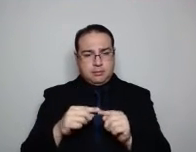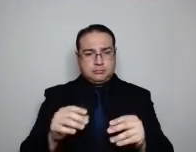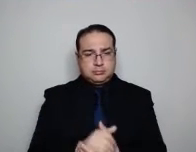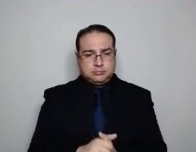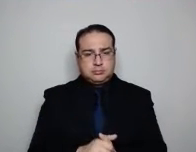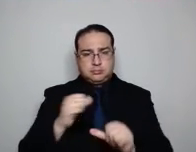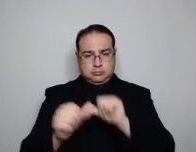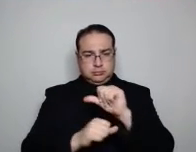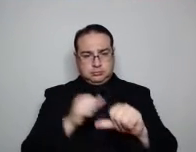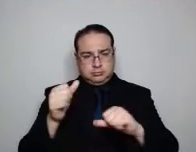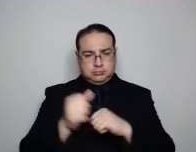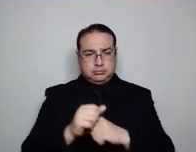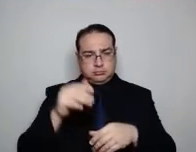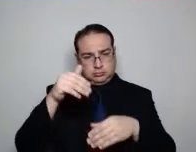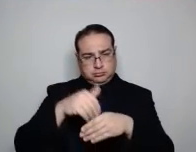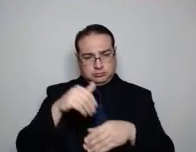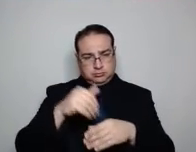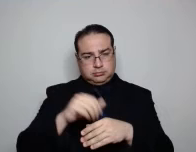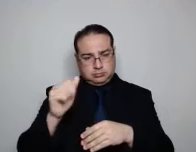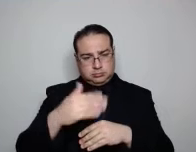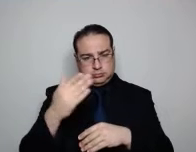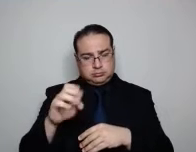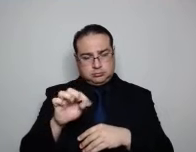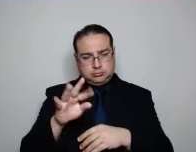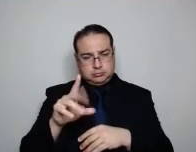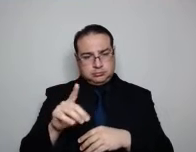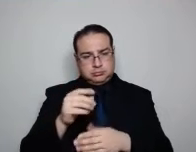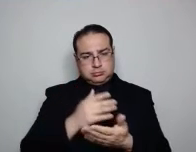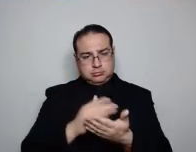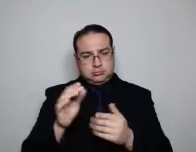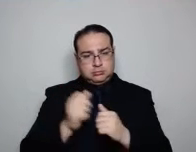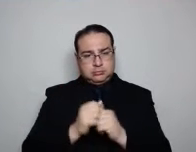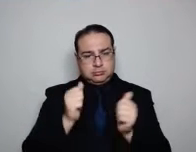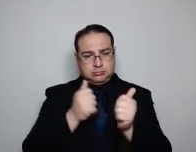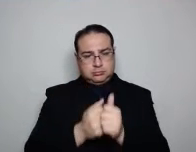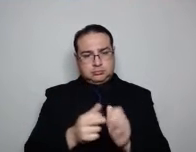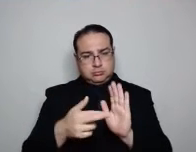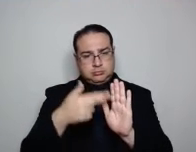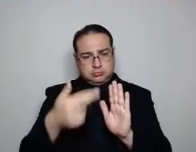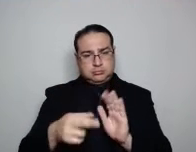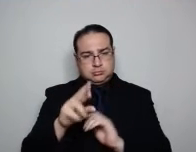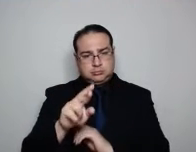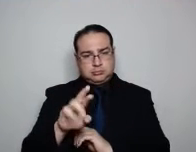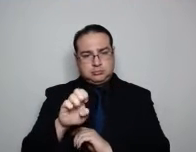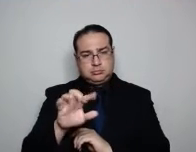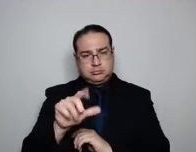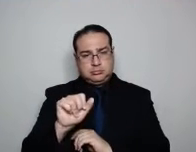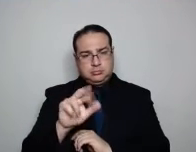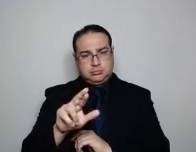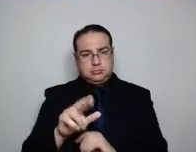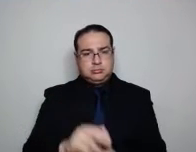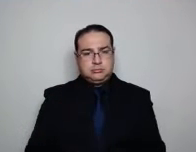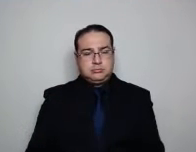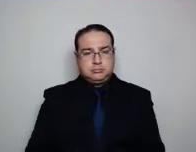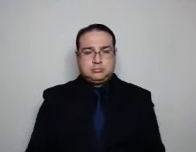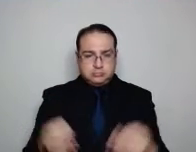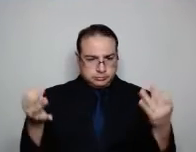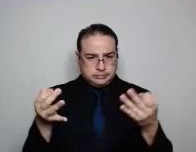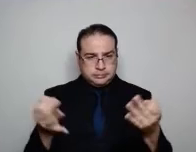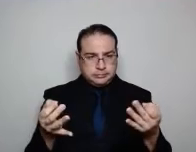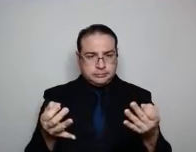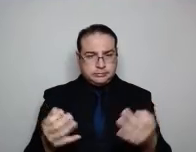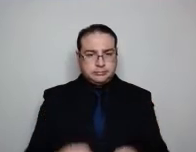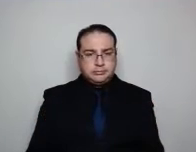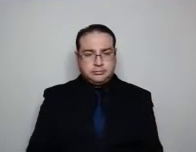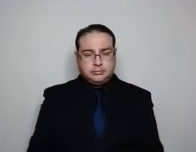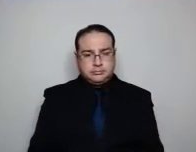modificando o voto externado inicialmente para acompanhar o voto do relator. Perfeito. Pronto,